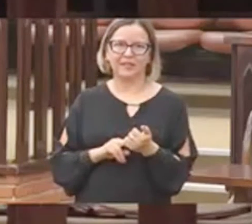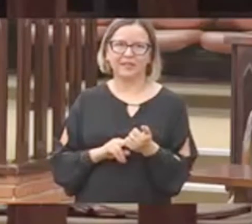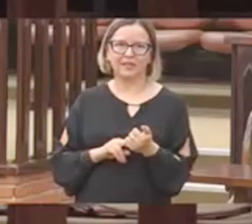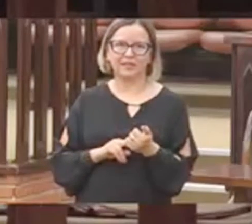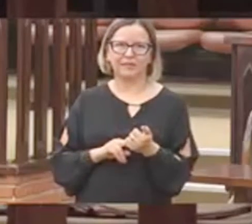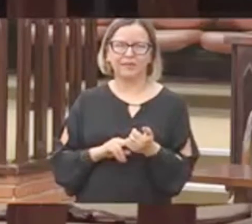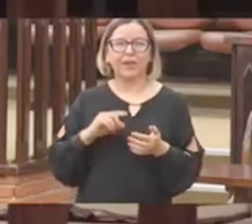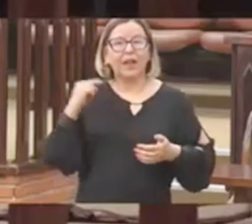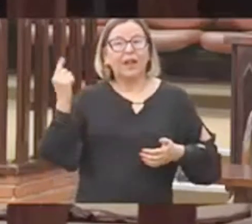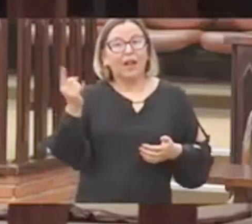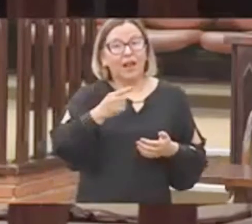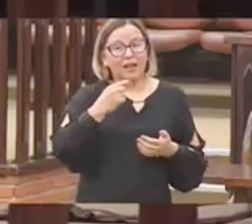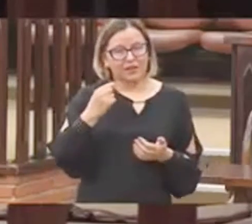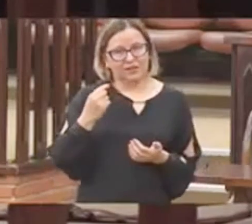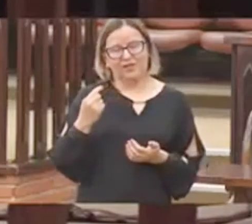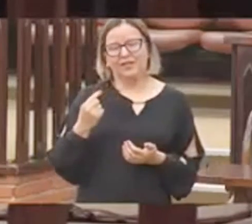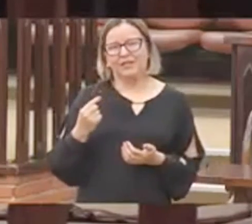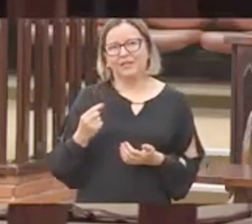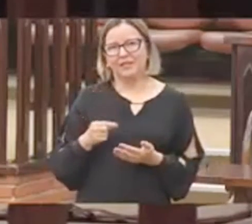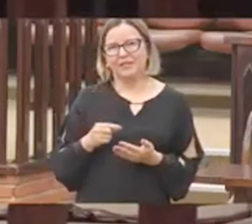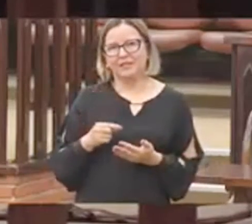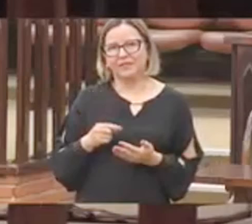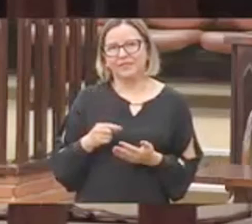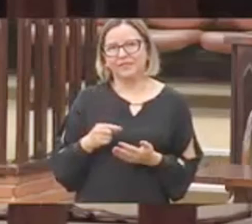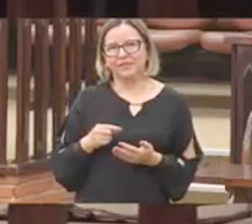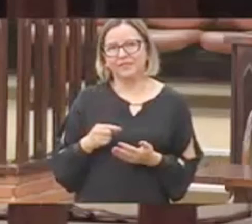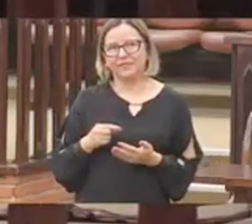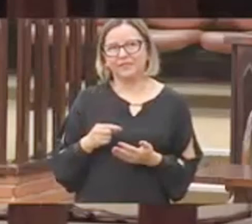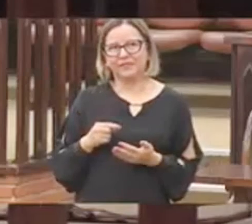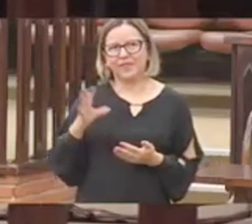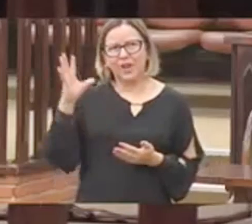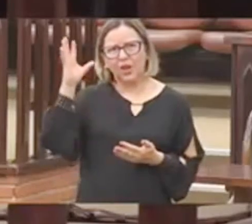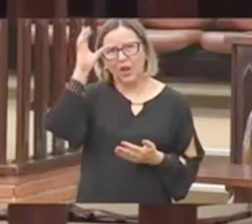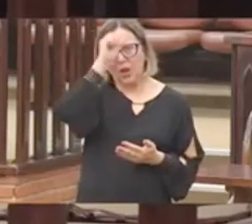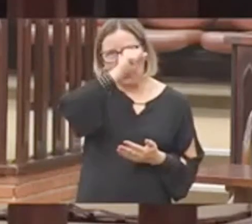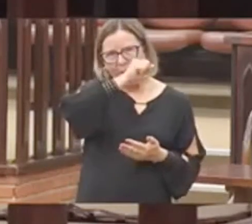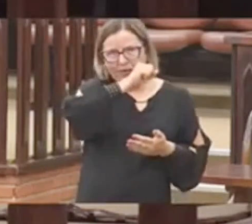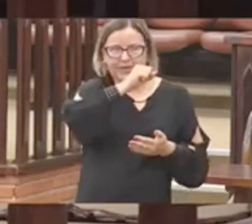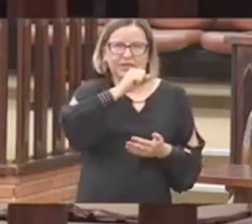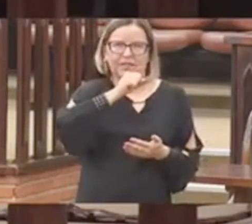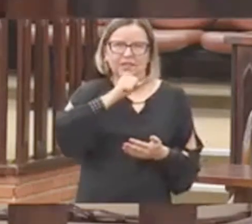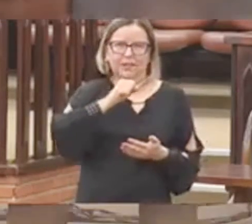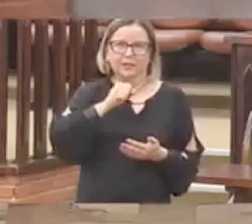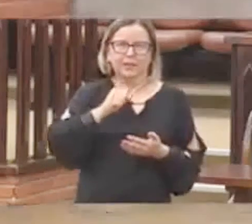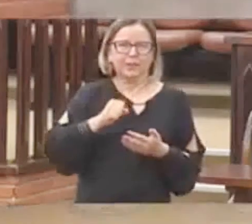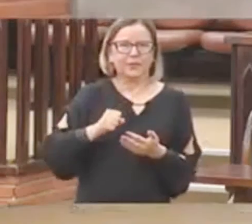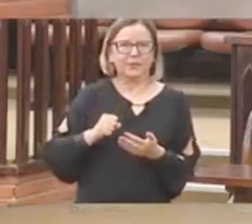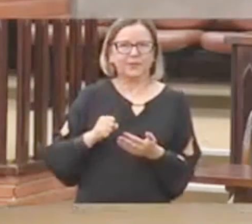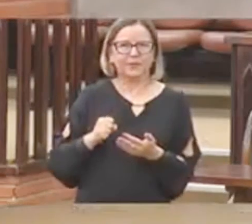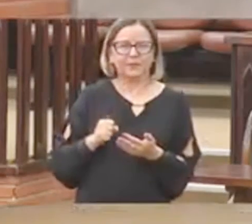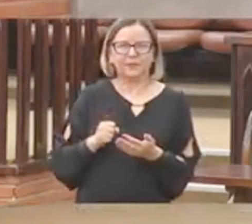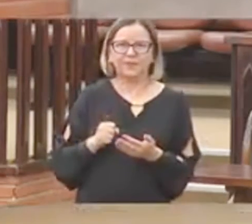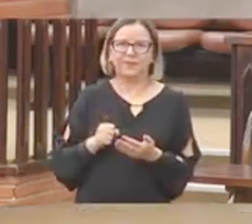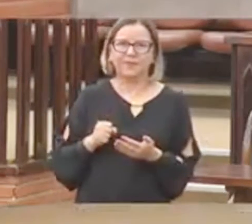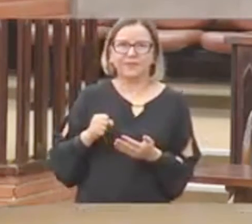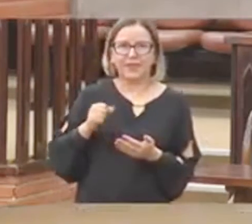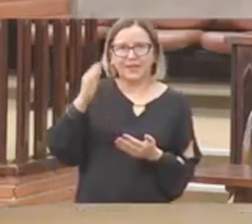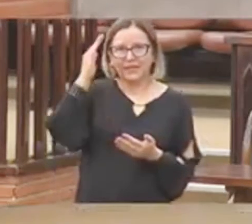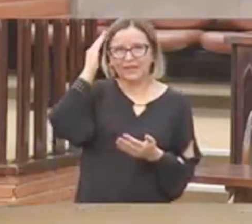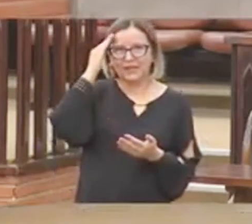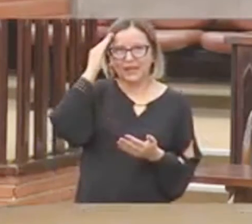Será que nós conseguimos fazer uma avaliação fiel do que representou a